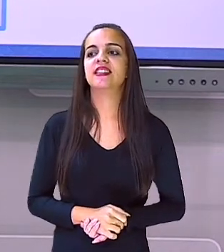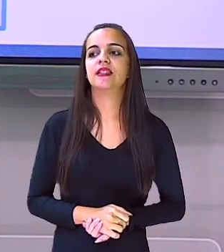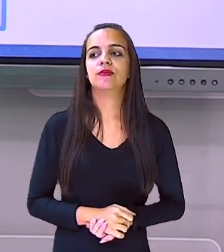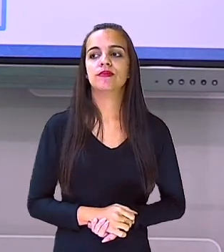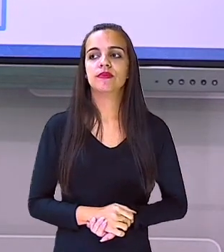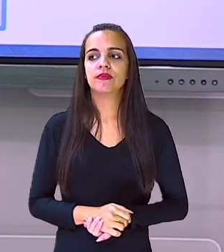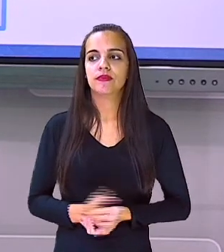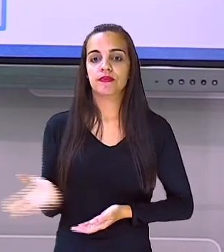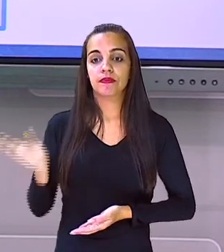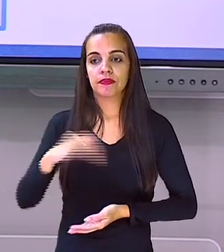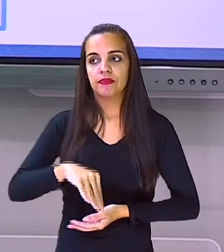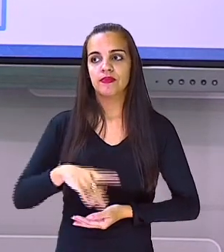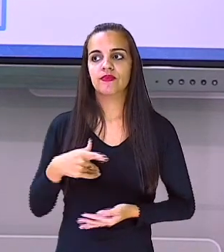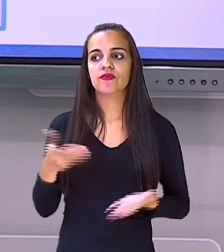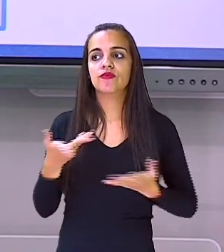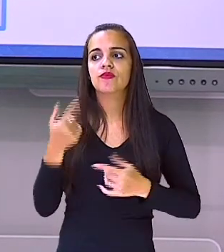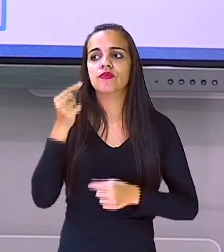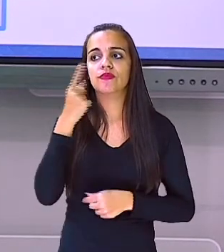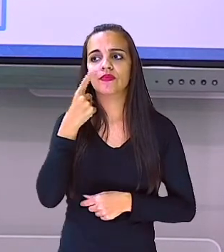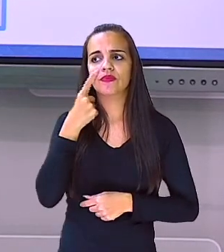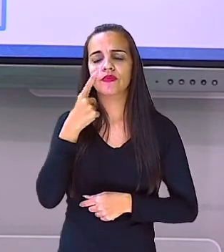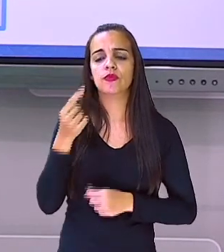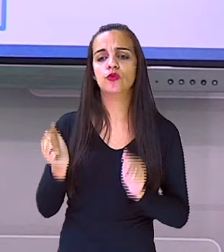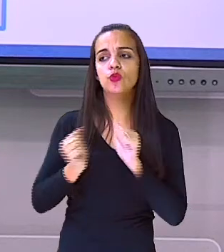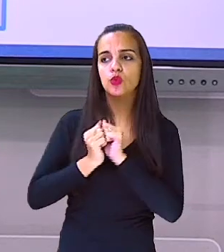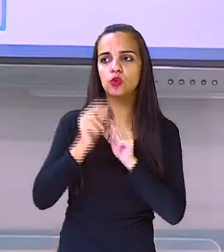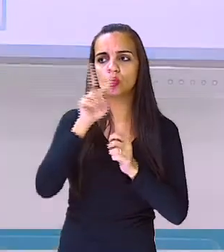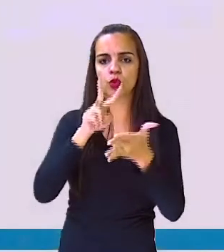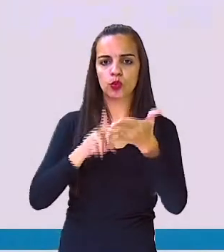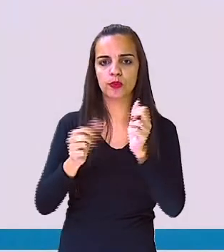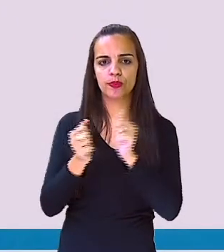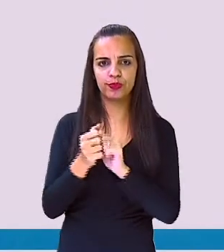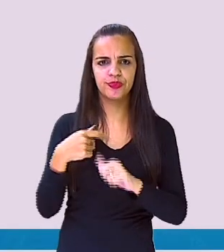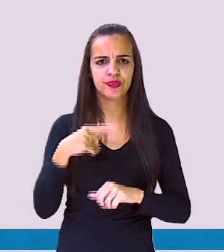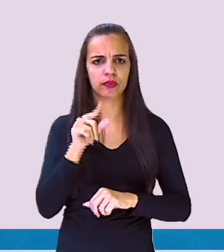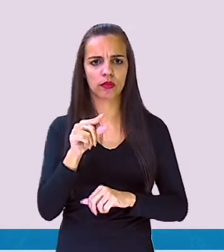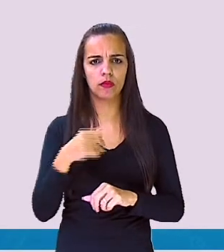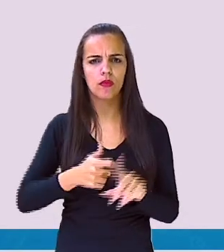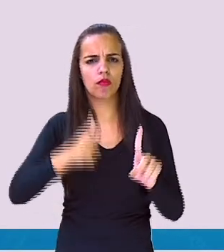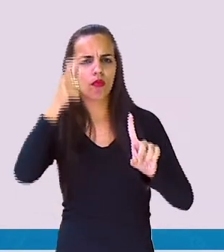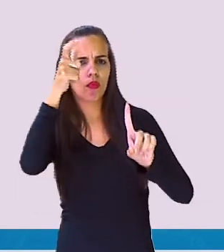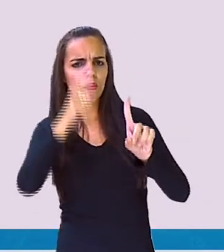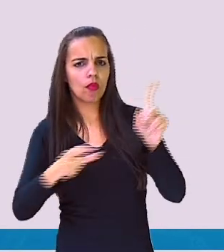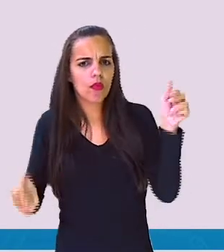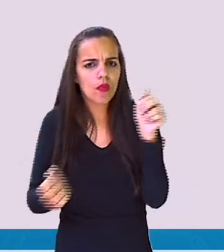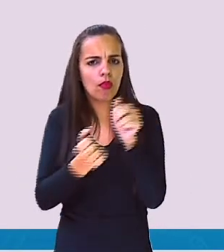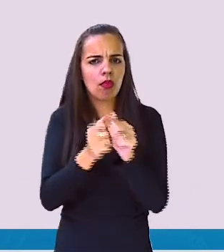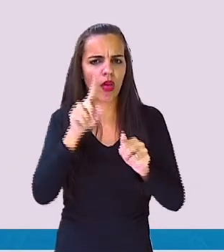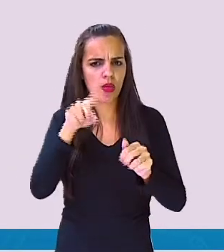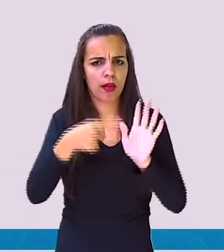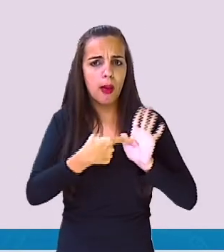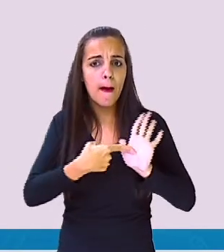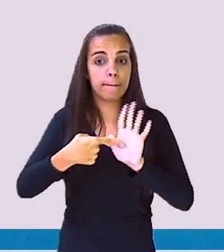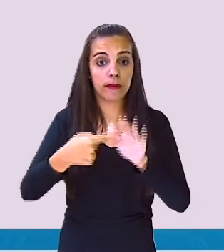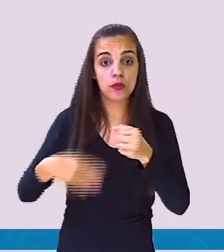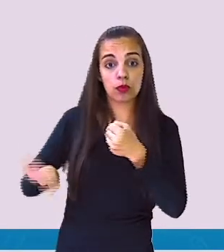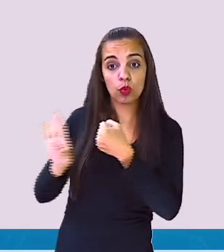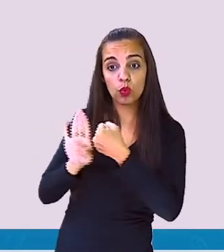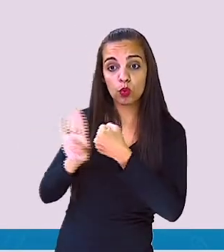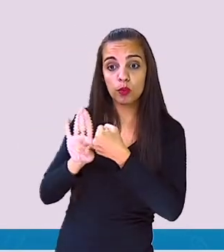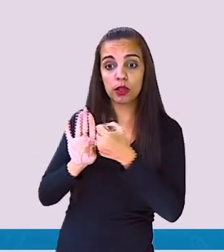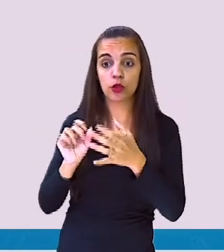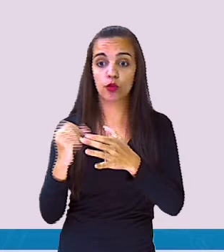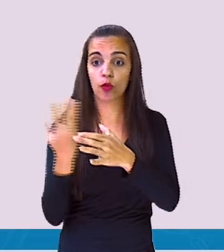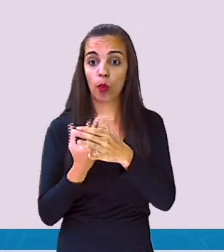não. Vamos lá, letra A, pessoal. Vamos ler comigo. Sujeito composto é aquele que apresenta substantivo no